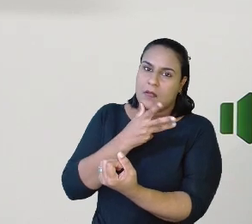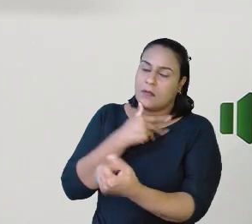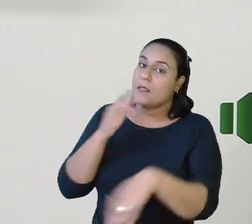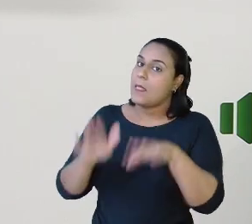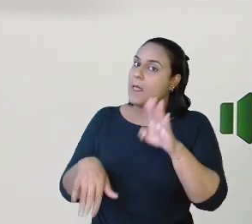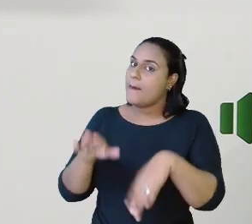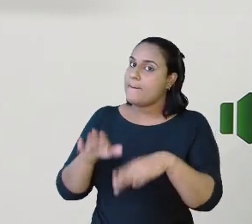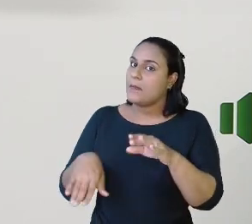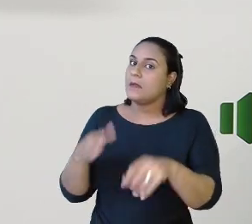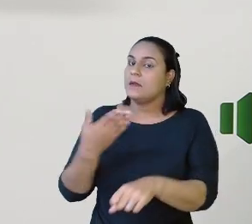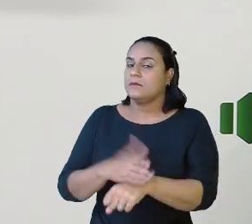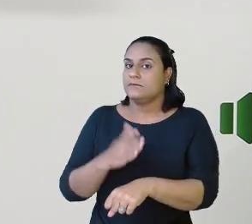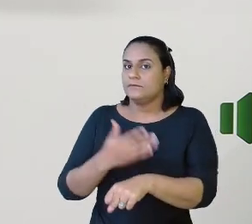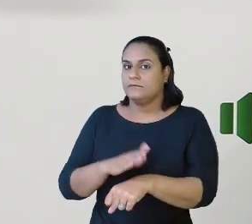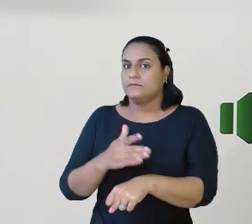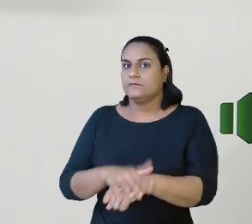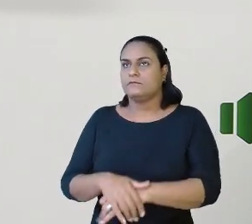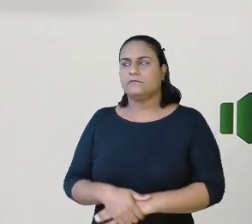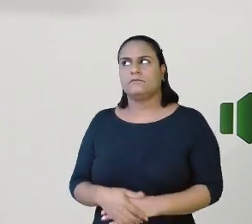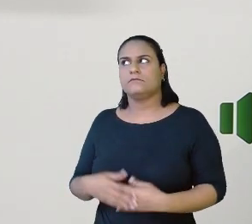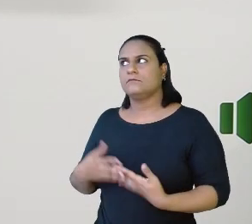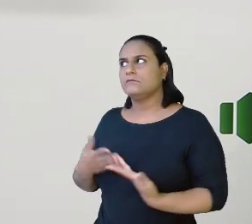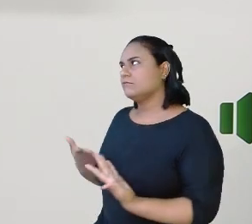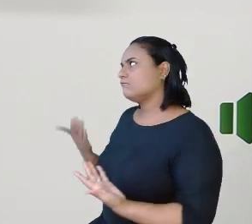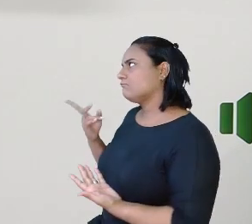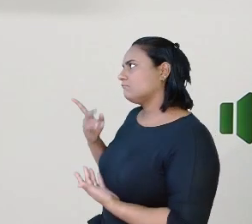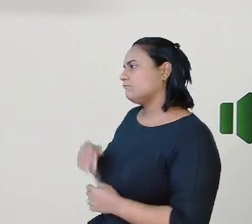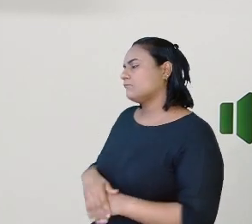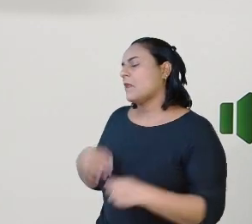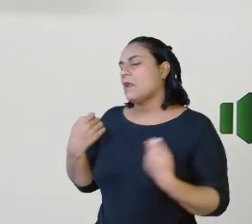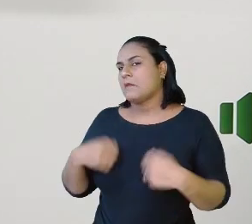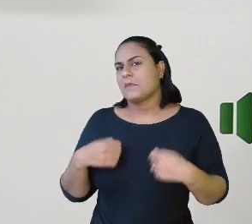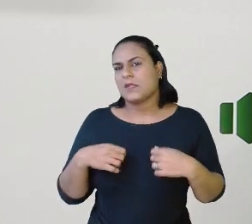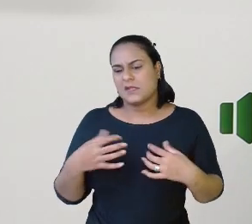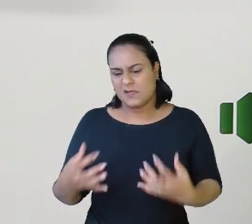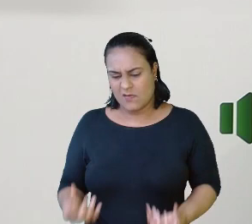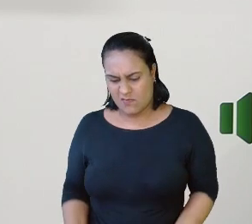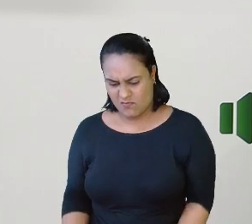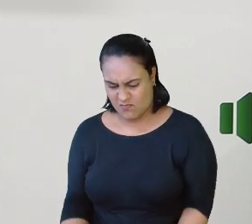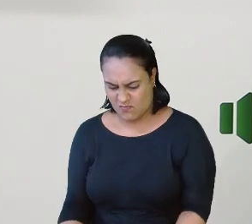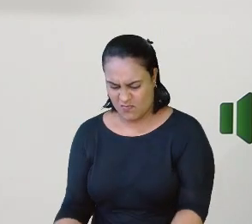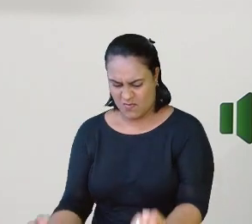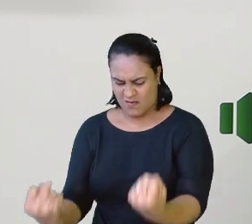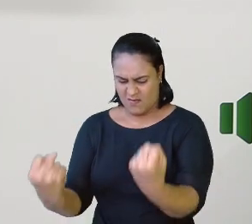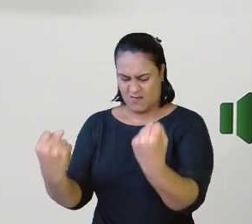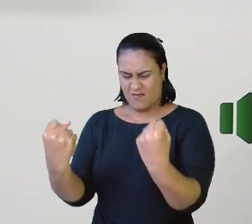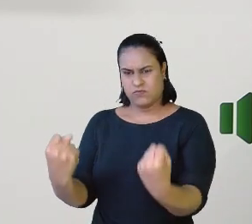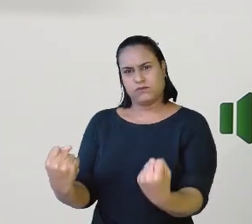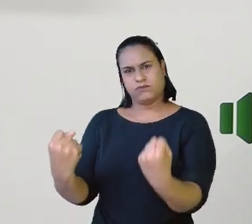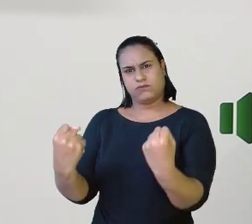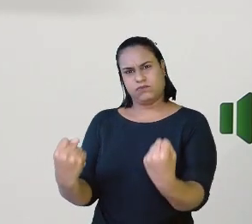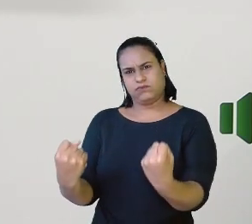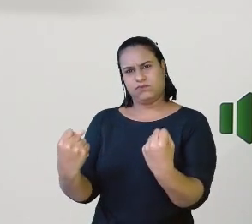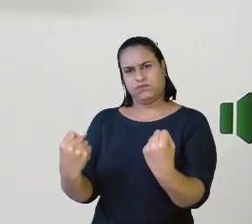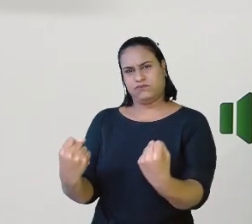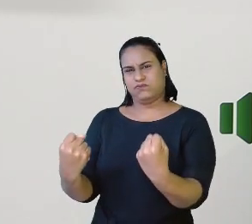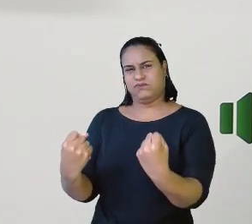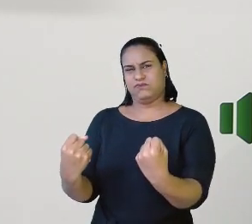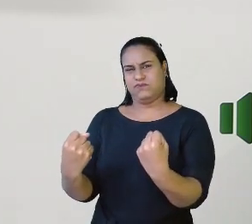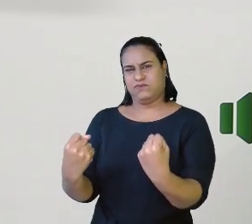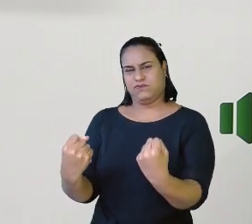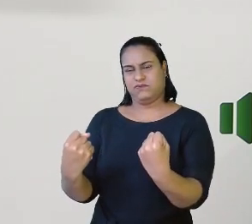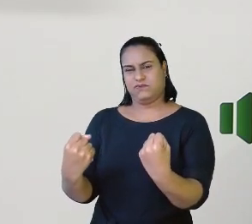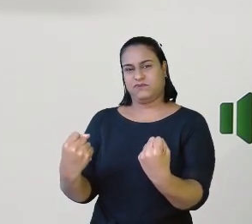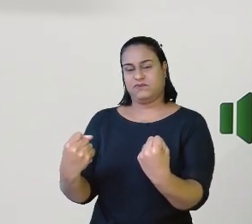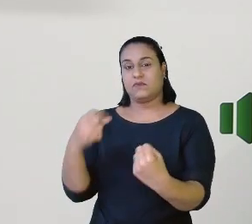atividade. E forte. Pois é, se você precisar carregar algumas sacolas, levantar algumas sacolas, você vai usar